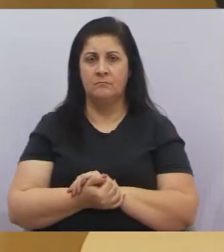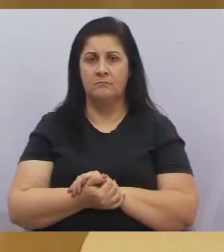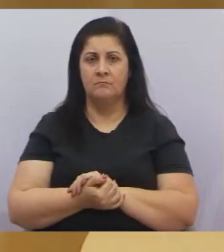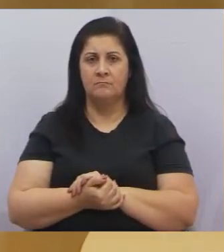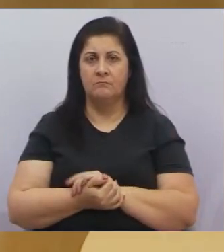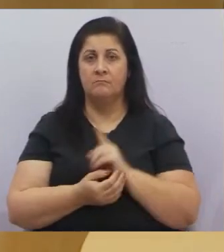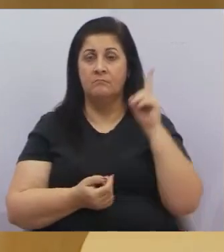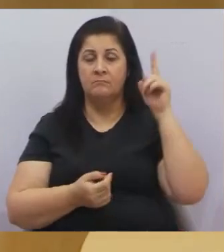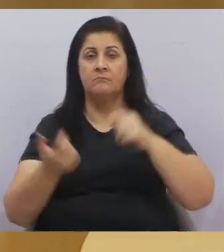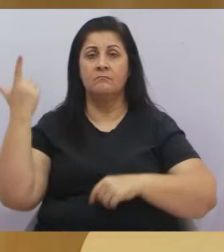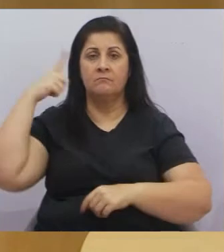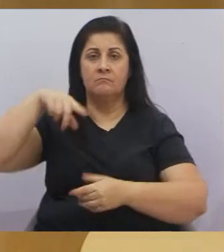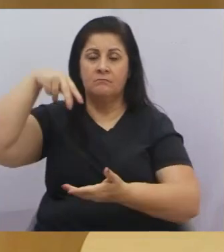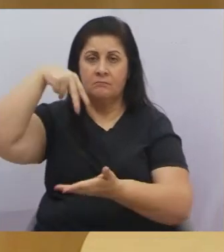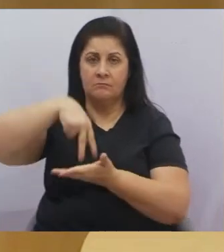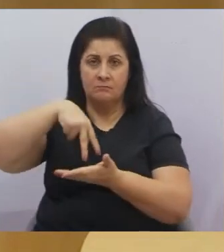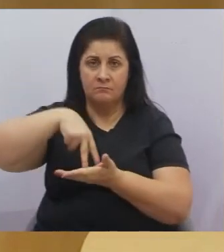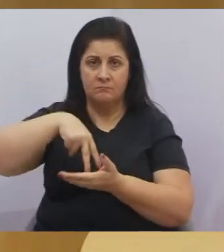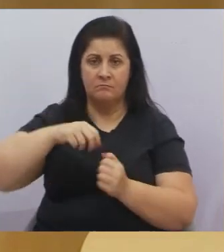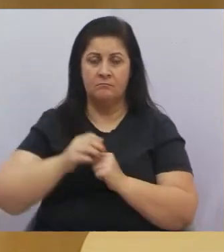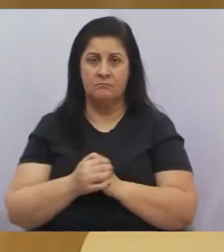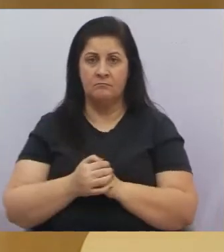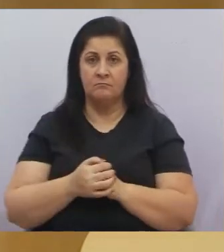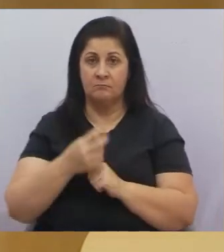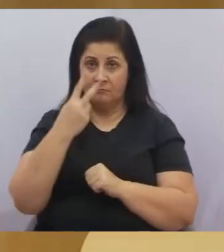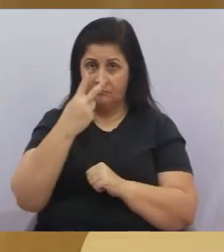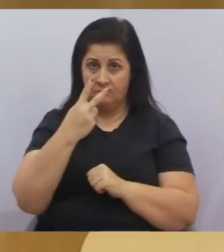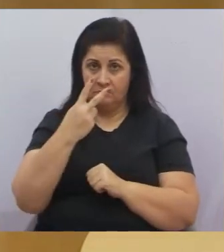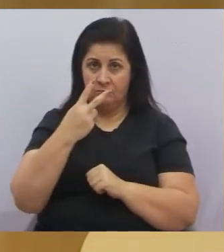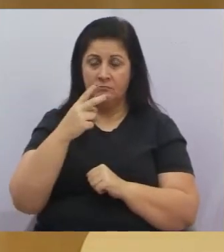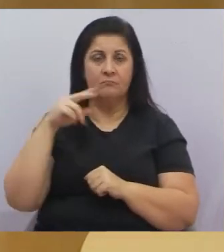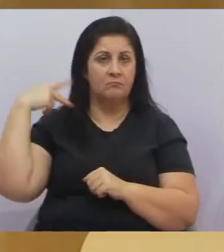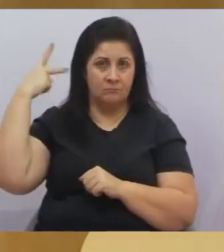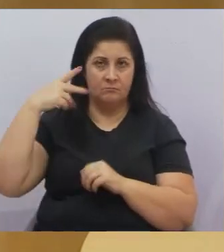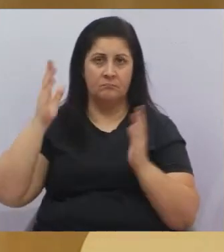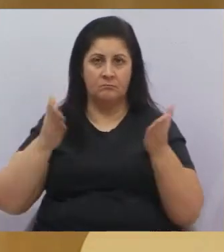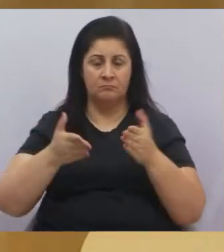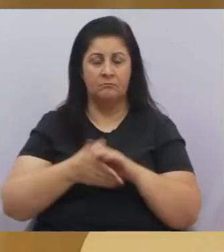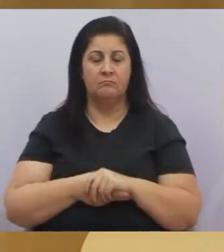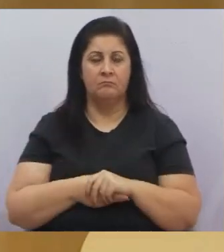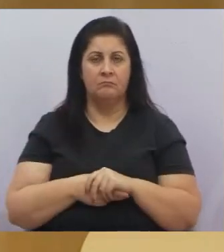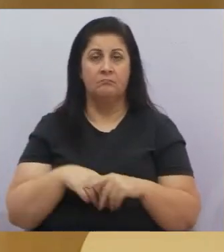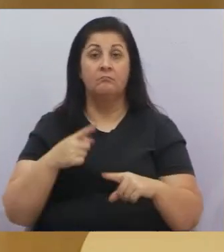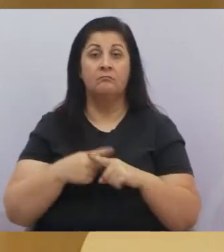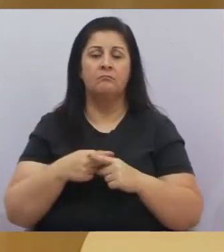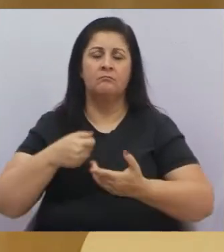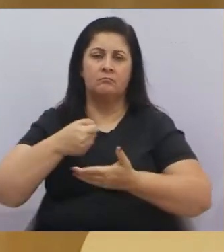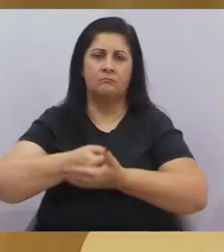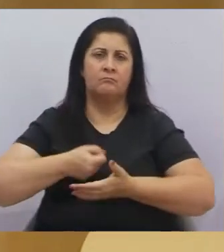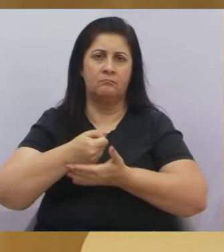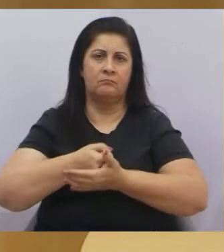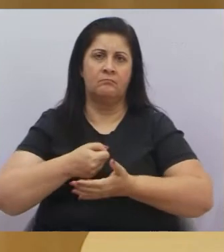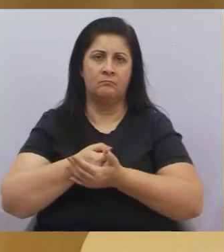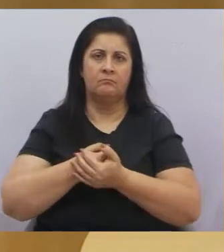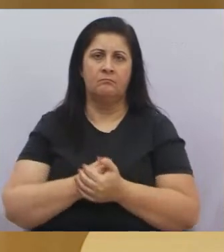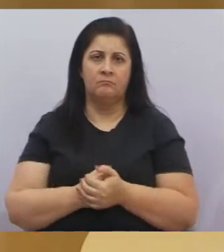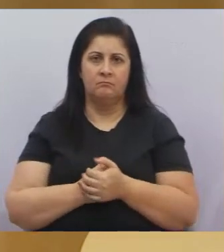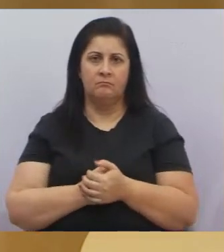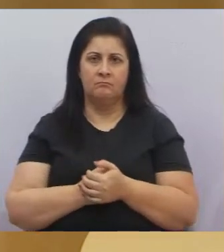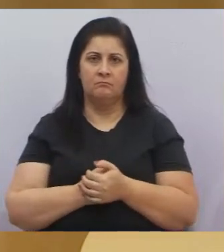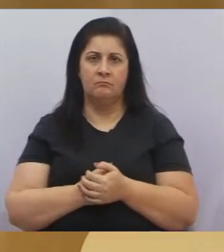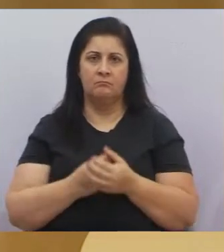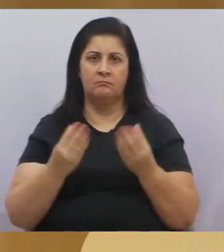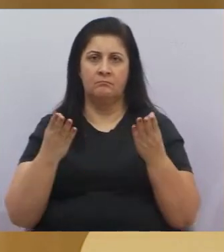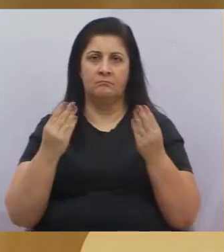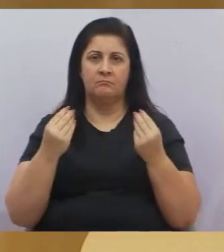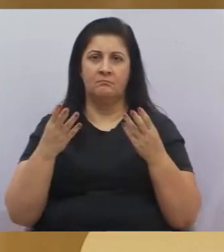Eu cheguei a essa casa novamente, entrei 2 vezes aqui, porque eu lutei para isso. Vários